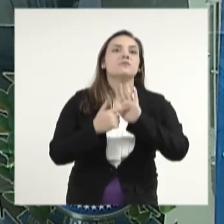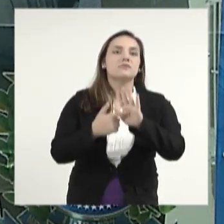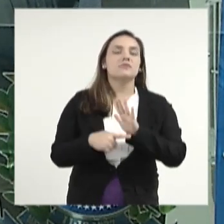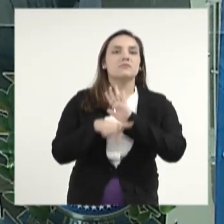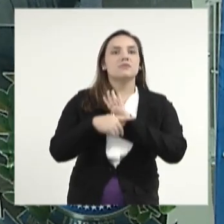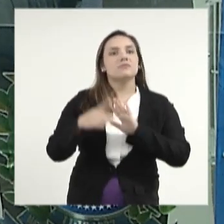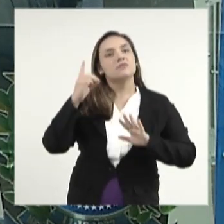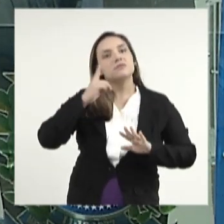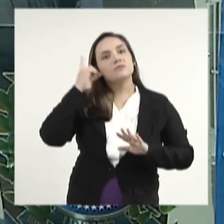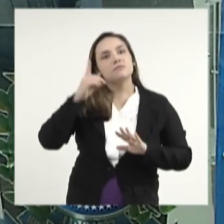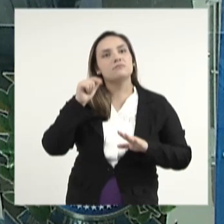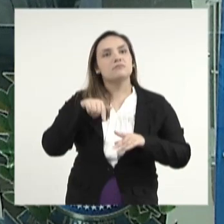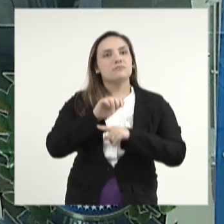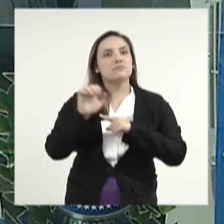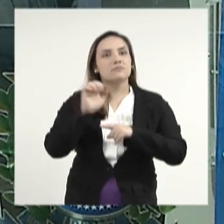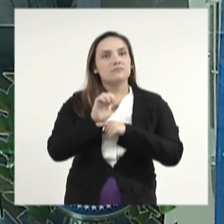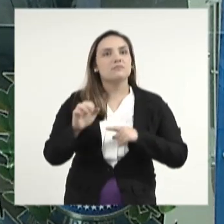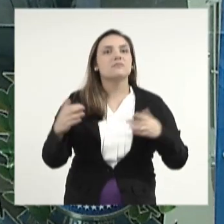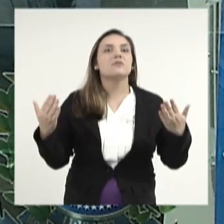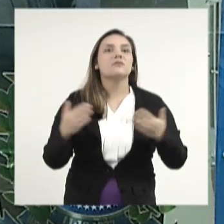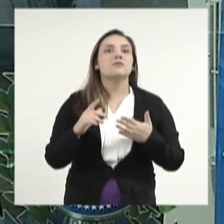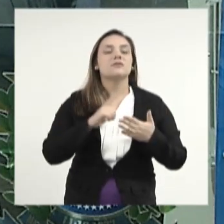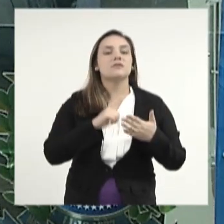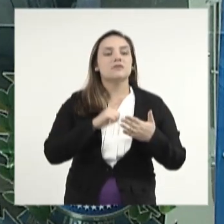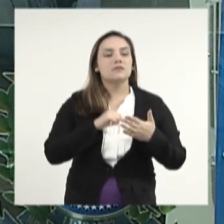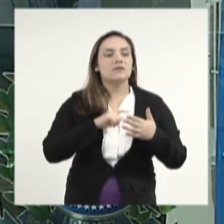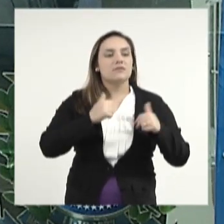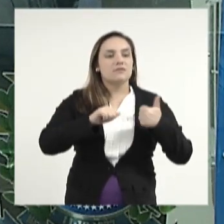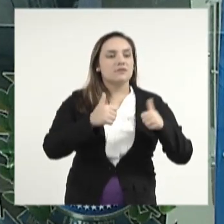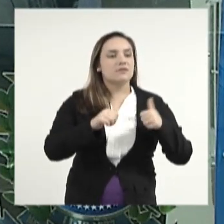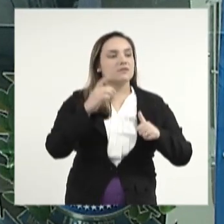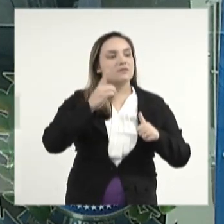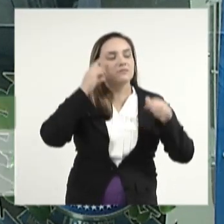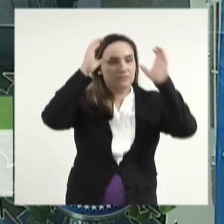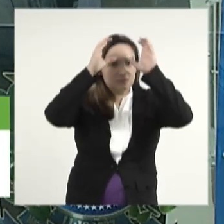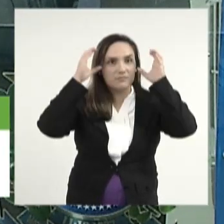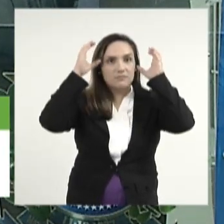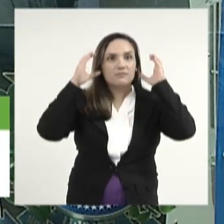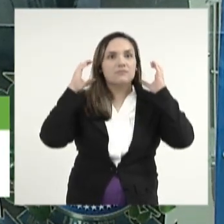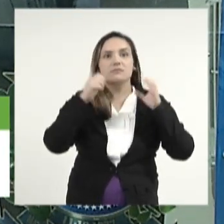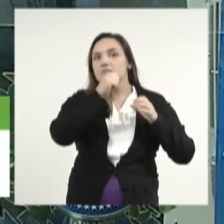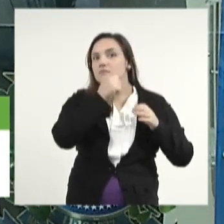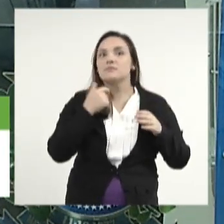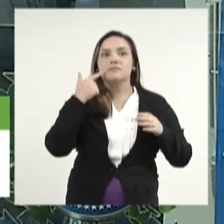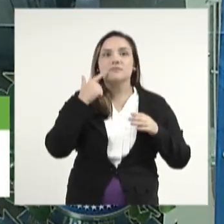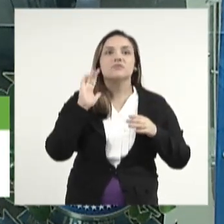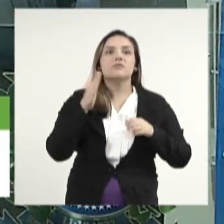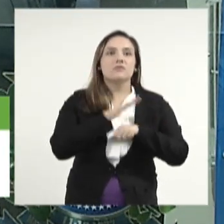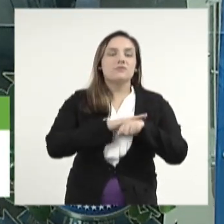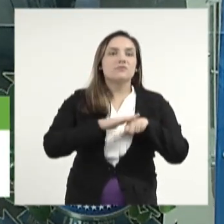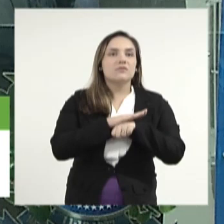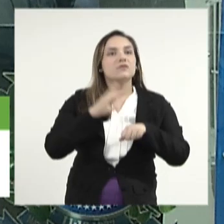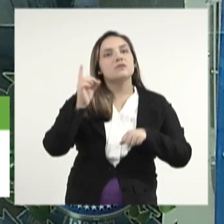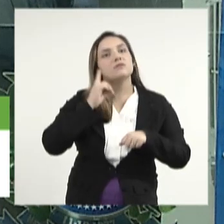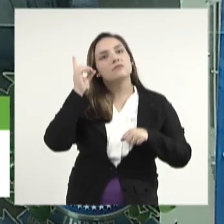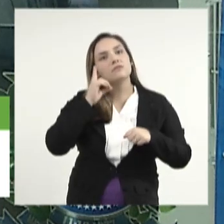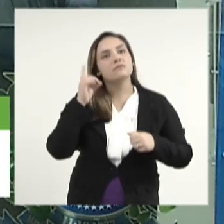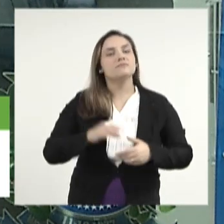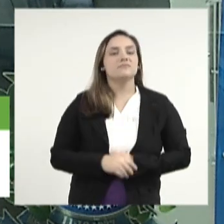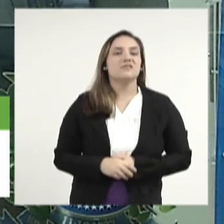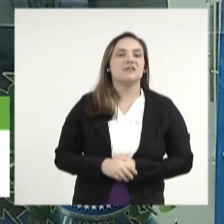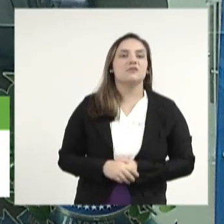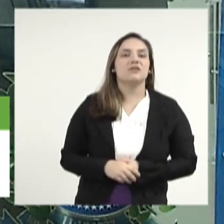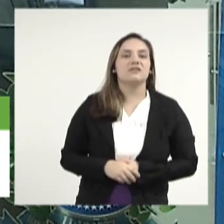pelos deputados estaduais. E a gente começa com um de relatoria do deputado Caravina. Ana Paula Gimenez conversou com o deputado que